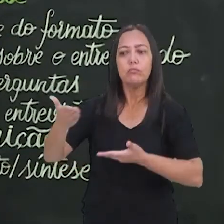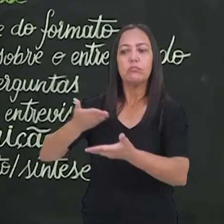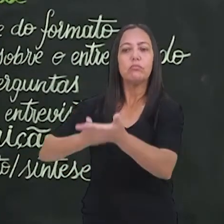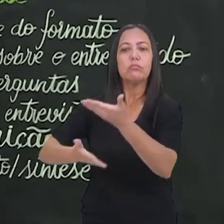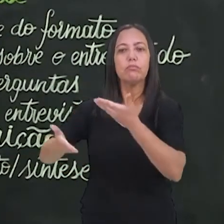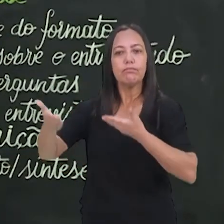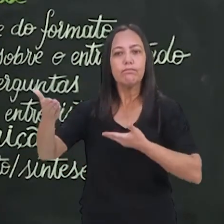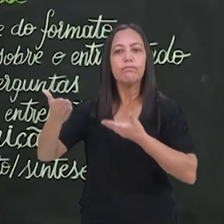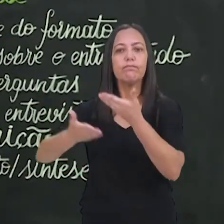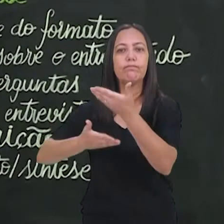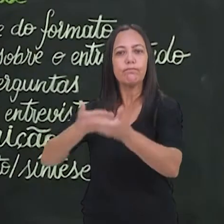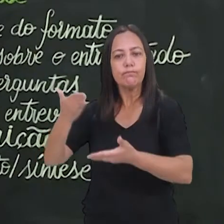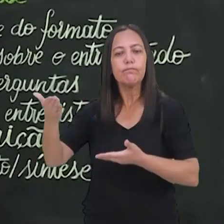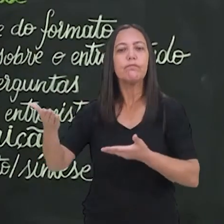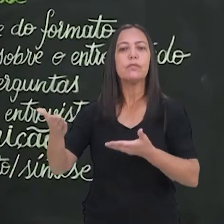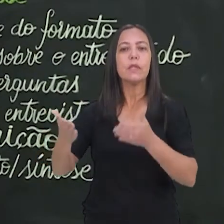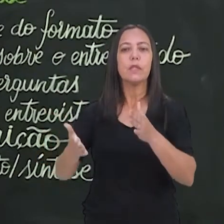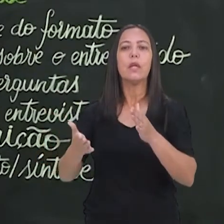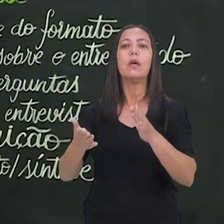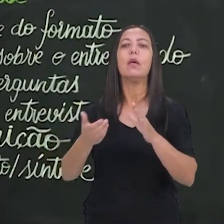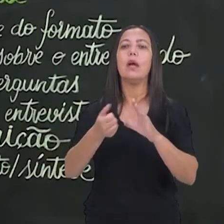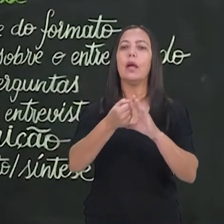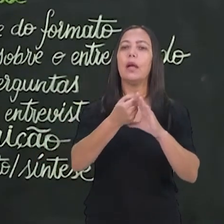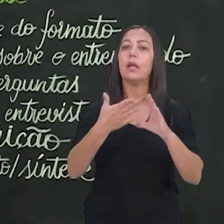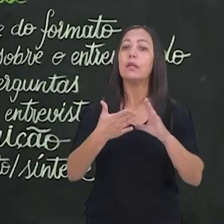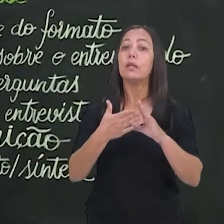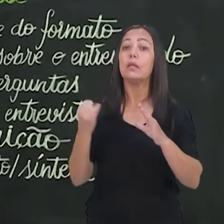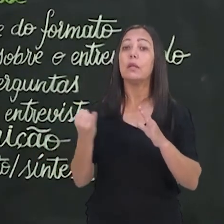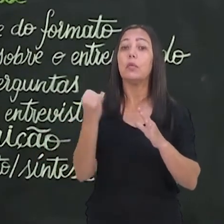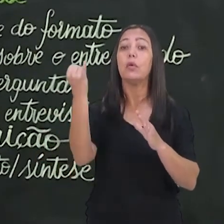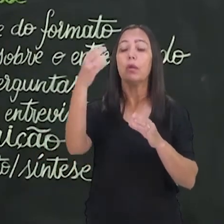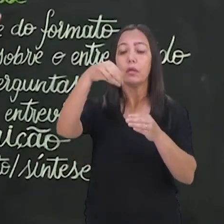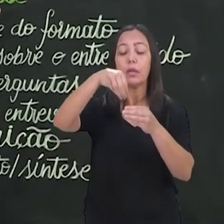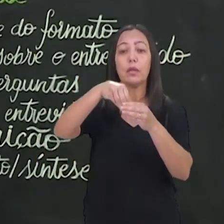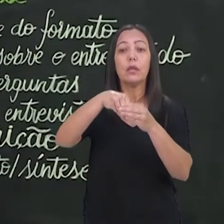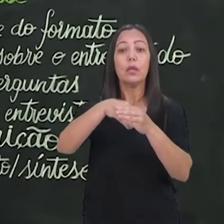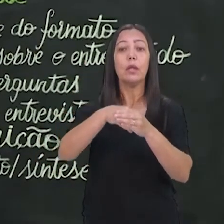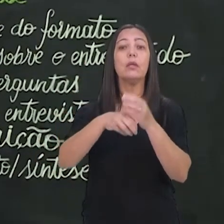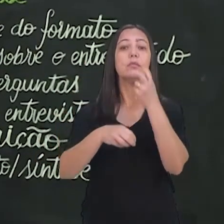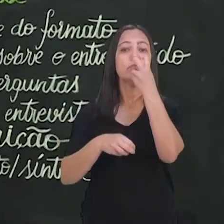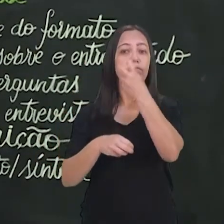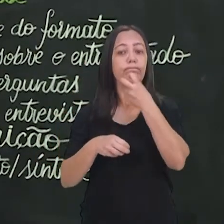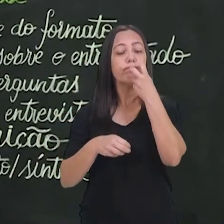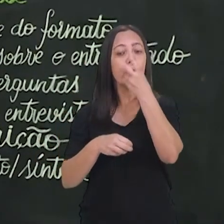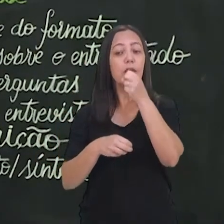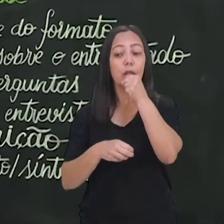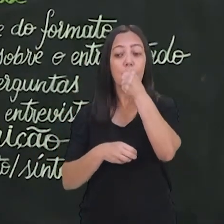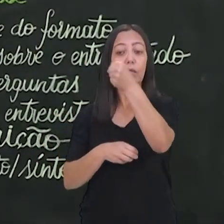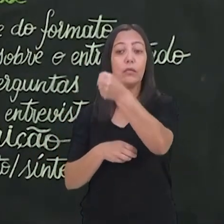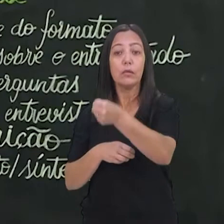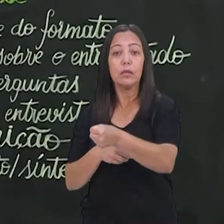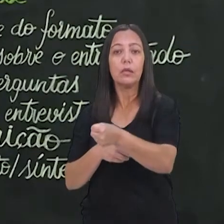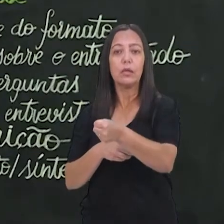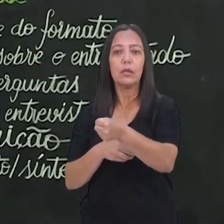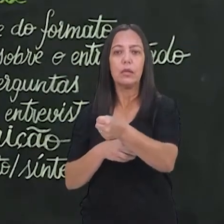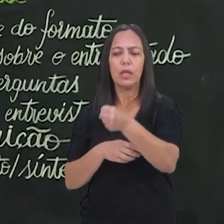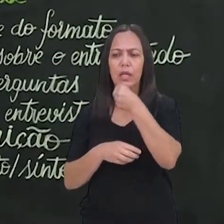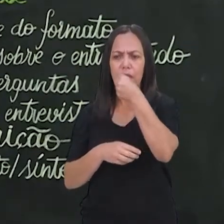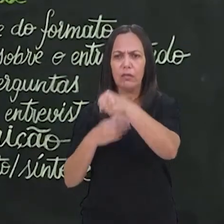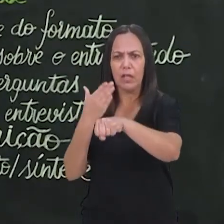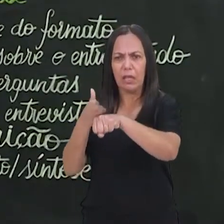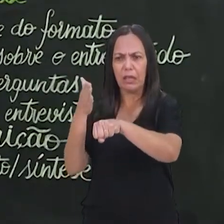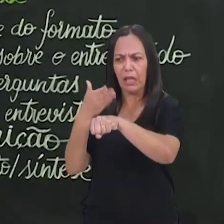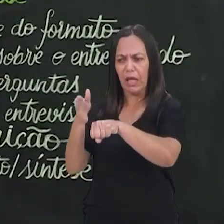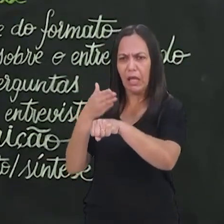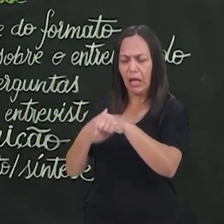os interlocutores. Isso dá à entrevista um caráter quente, diferente de outros gêneros orais que podem ser ensaiados. A entrevista dificilmente vai poder ser ensaiada, porque